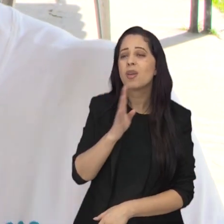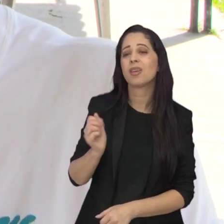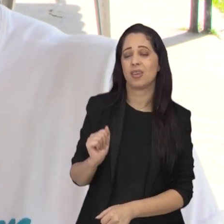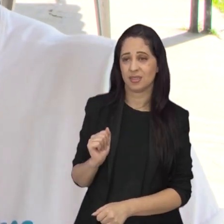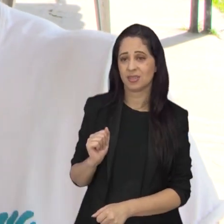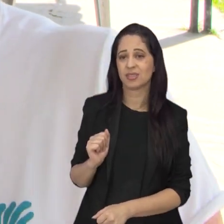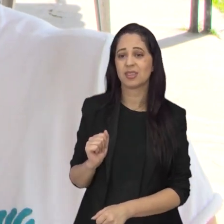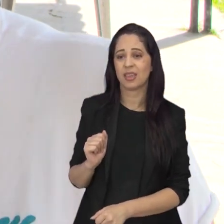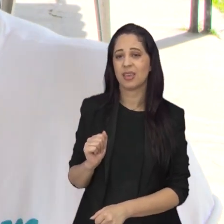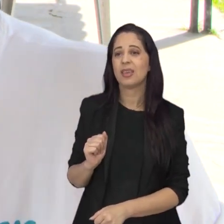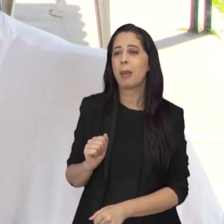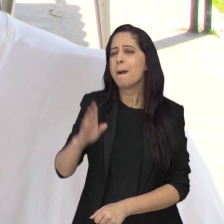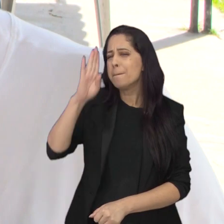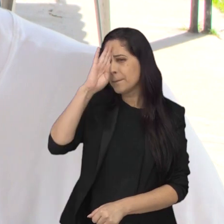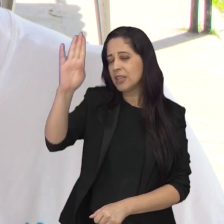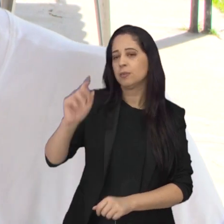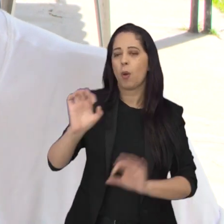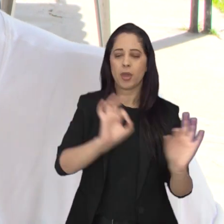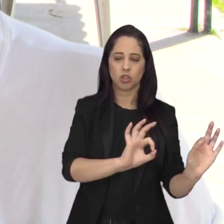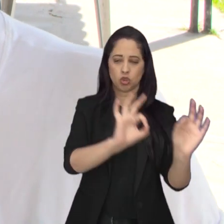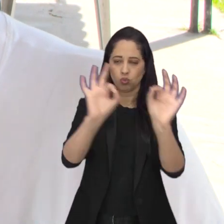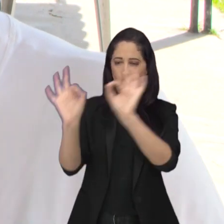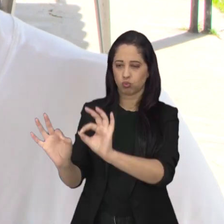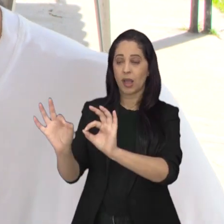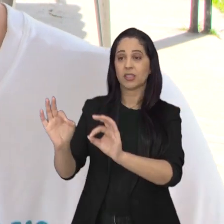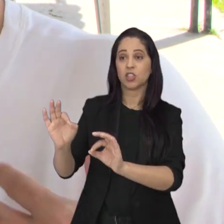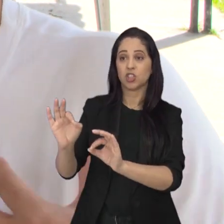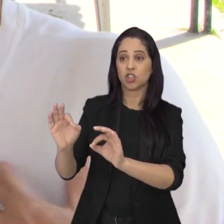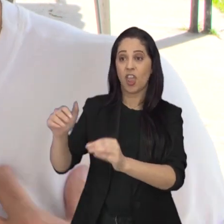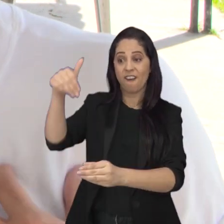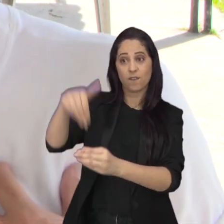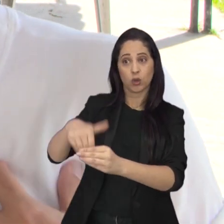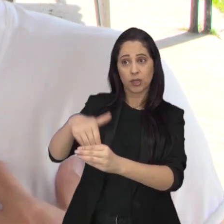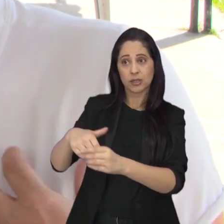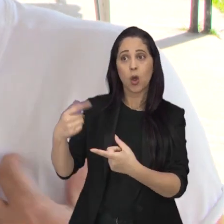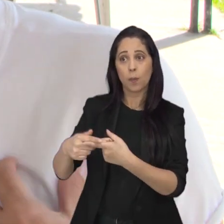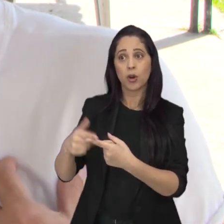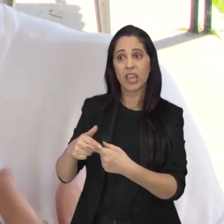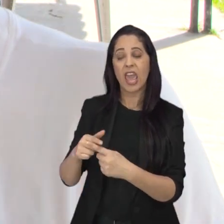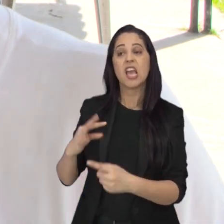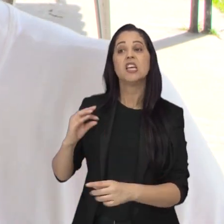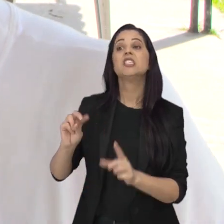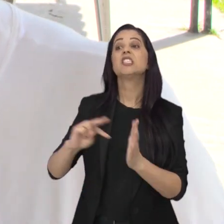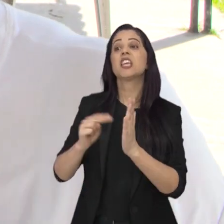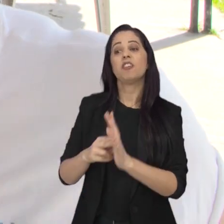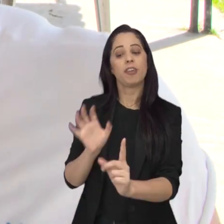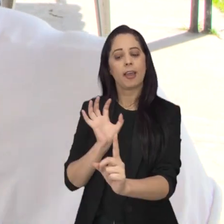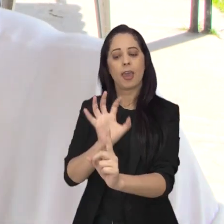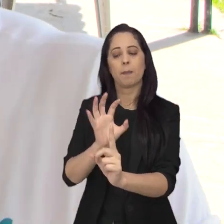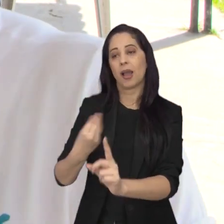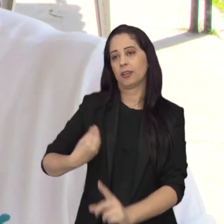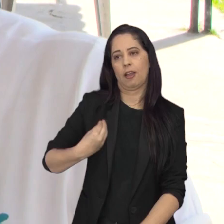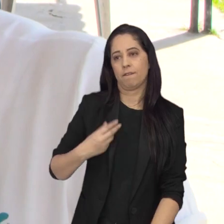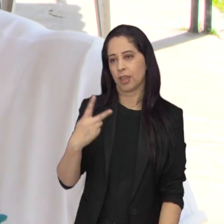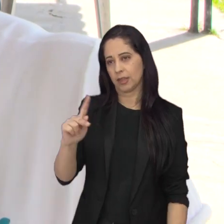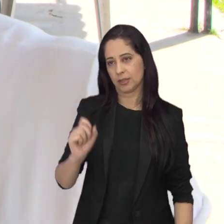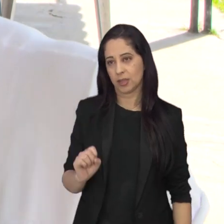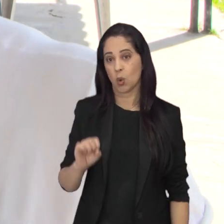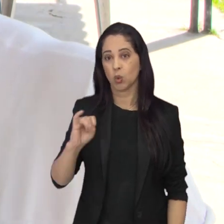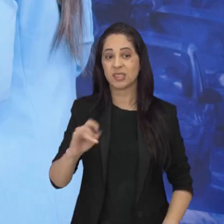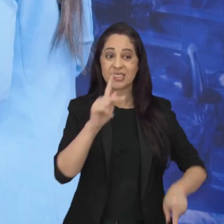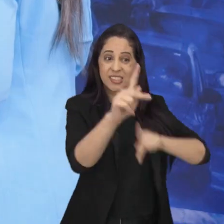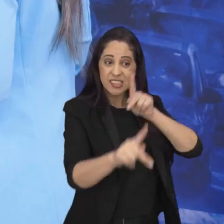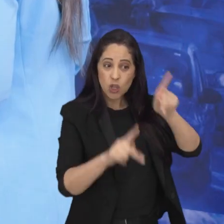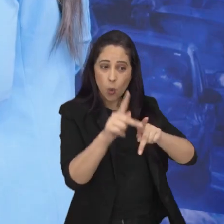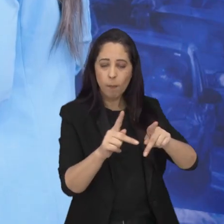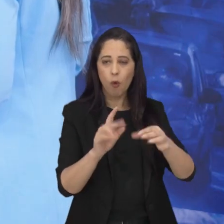que veja, principalmente as sessões, quando há votação, porque impacta na sua vida, né? E quando você tem a população junto com